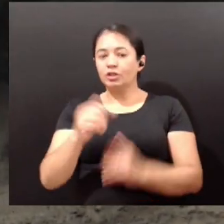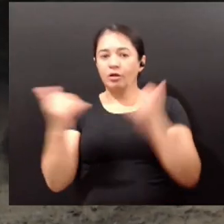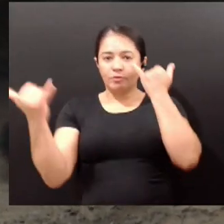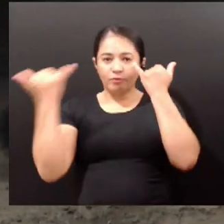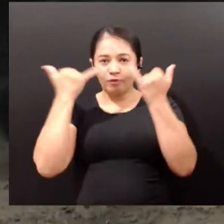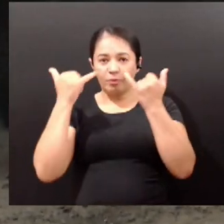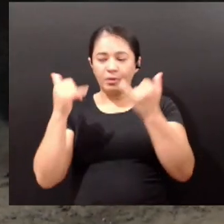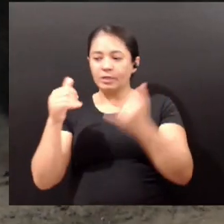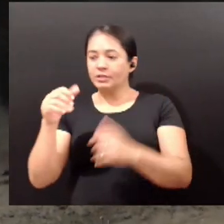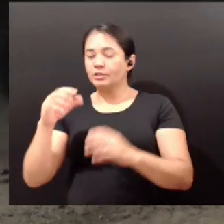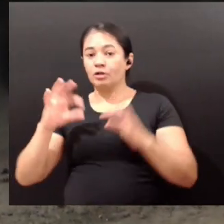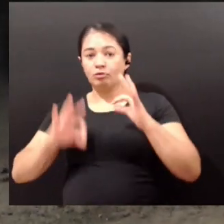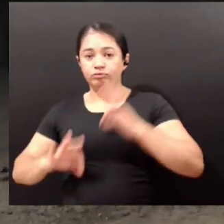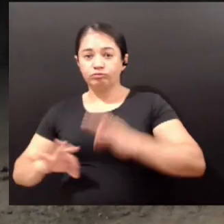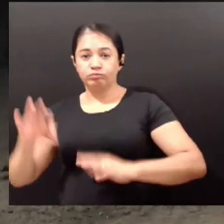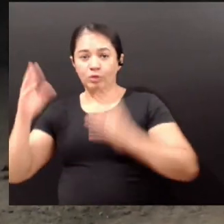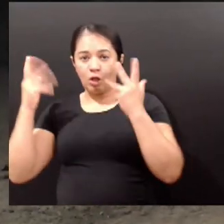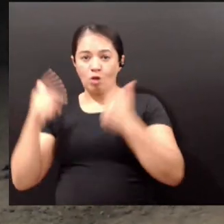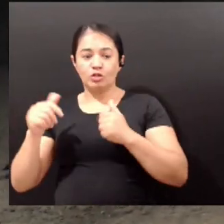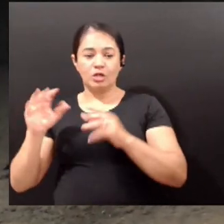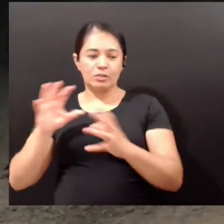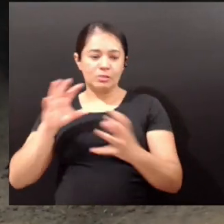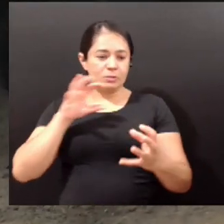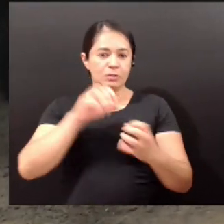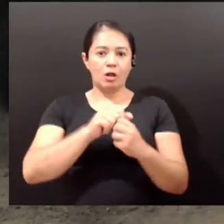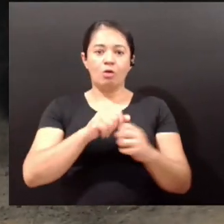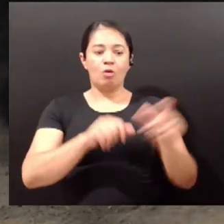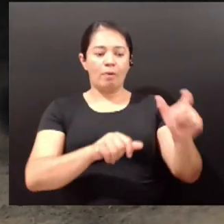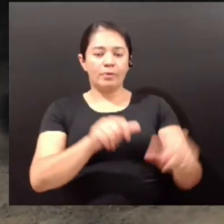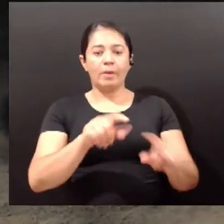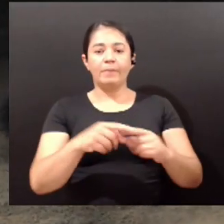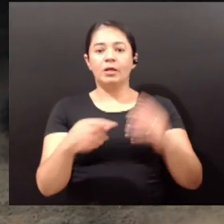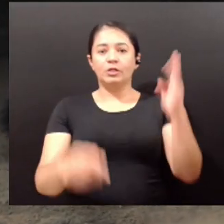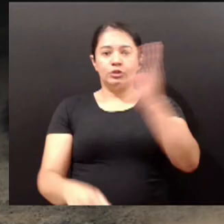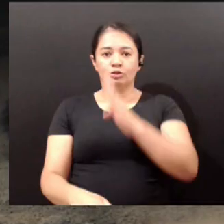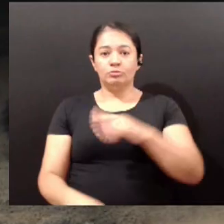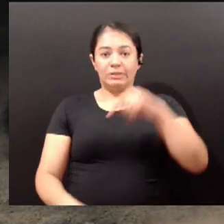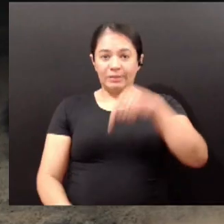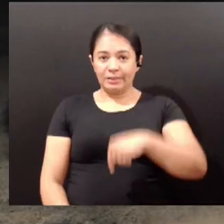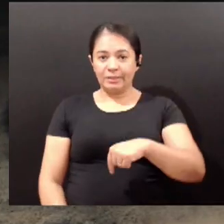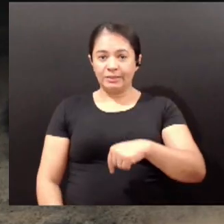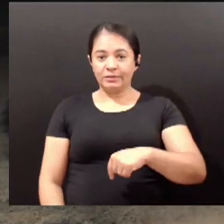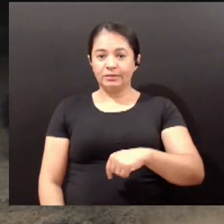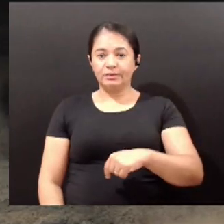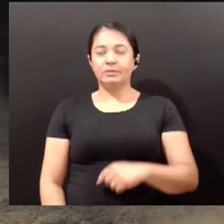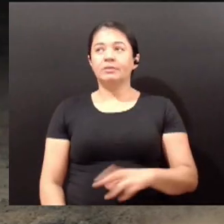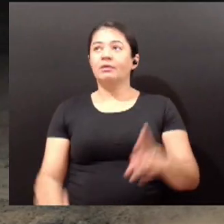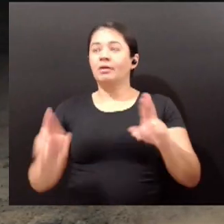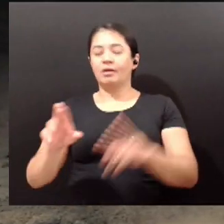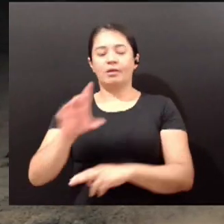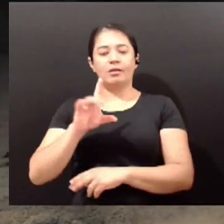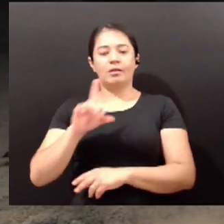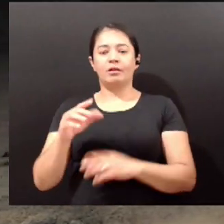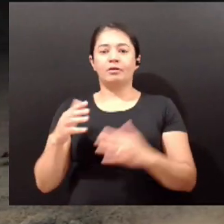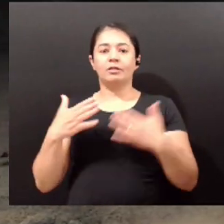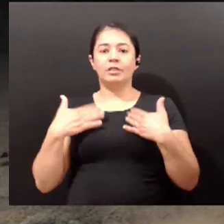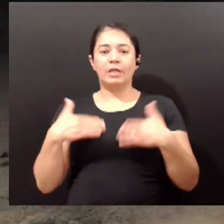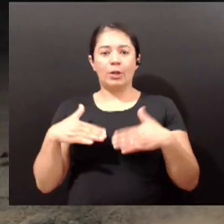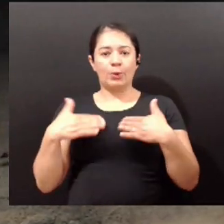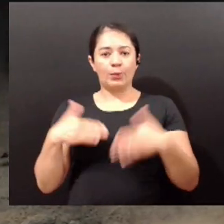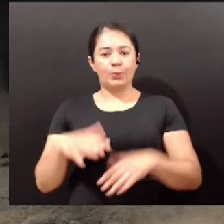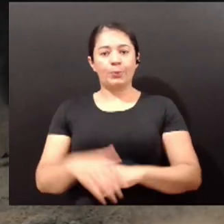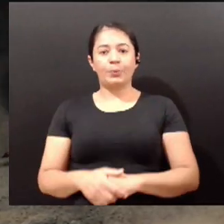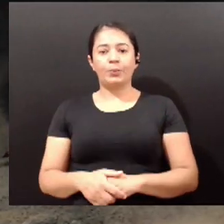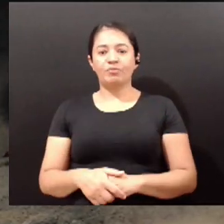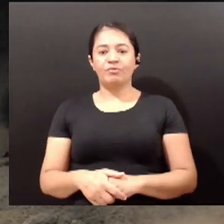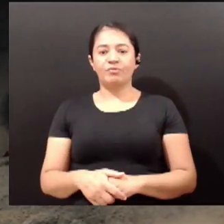ataque. Mas no Brasil, a nossa subespécie que ocorre aqui, graças a Deus, ela é super